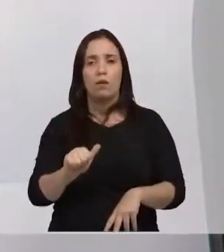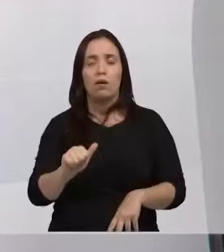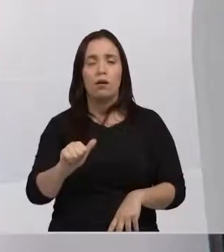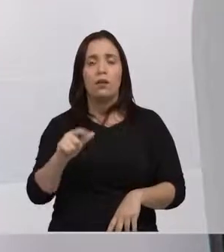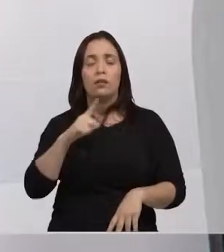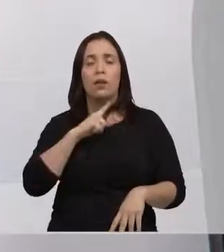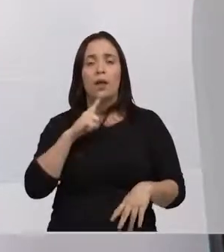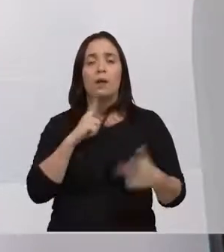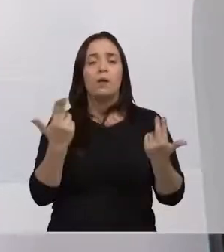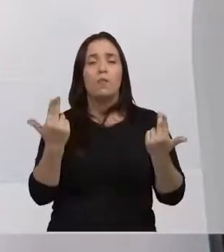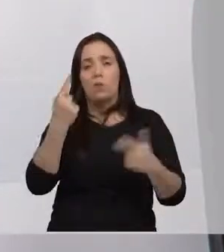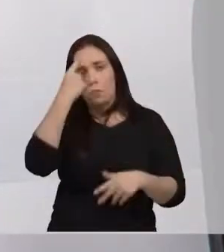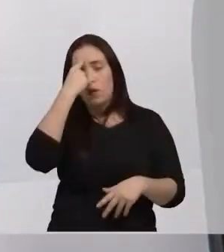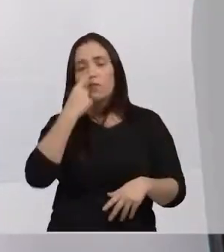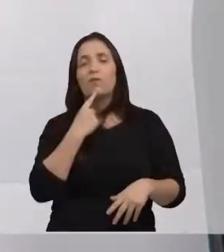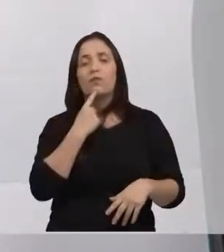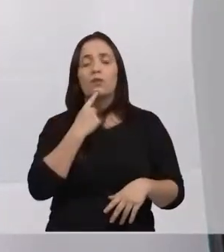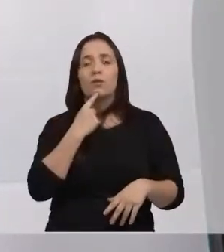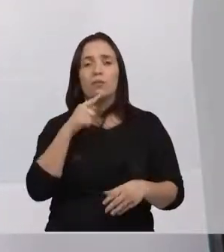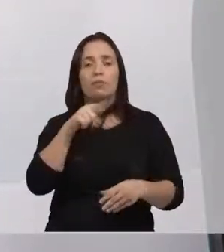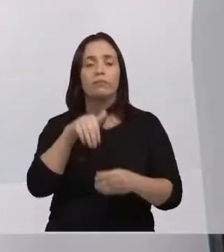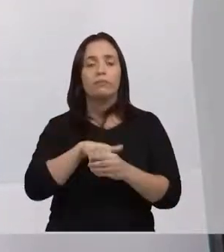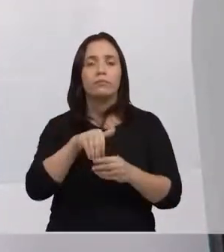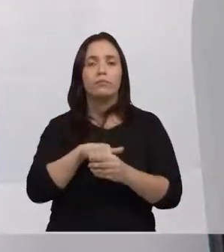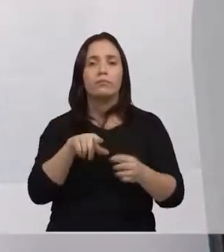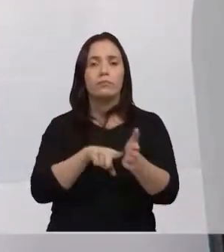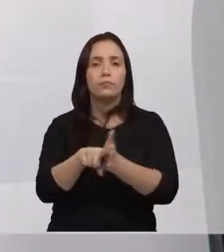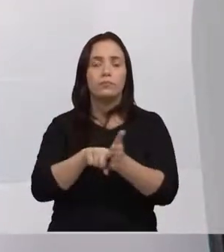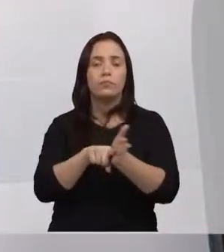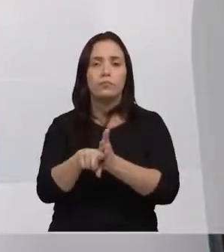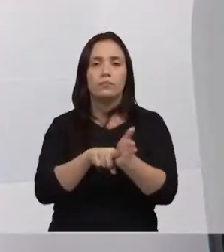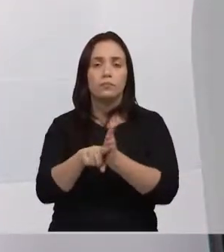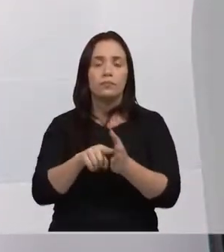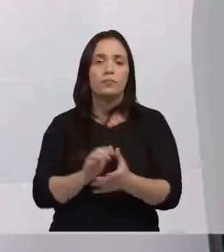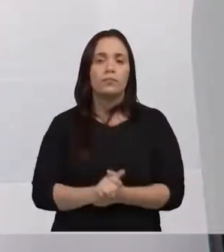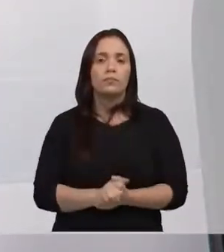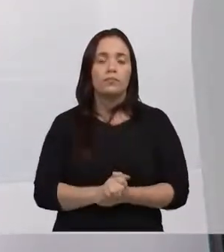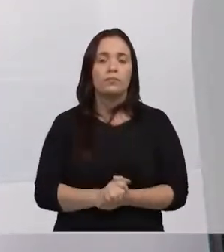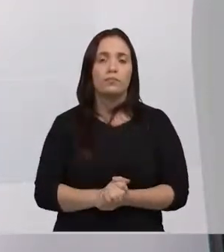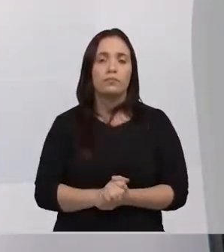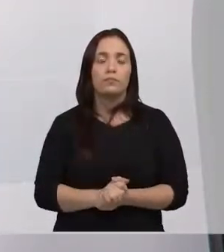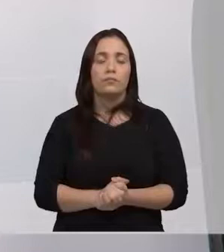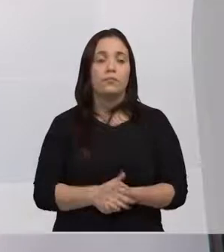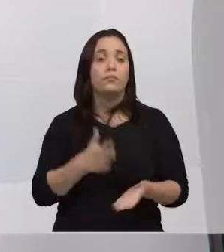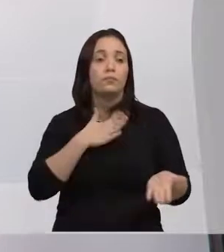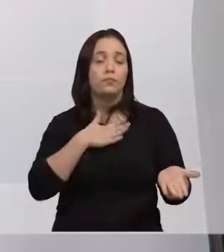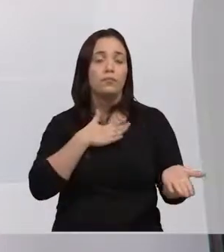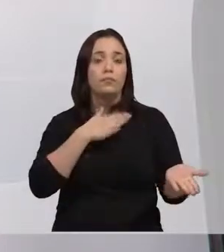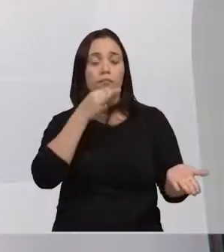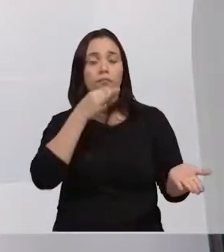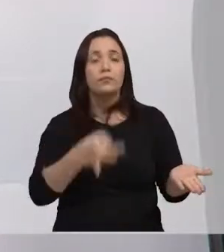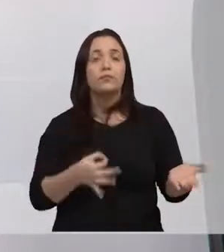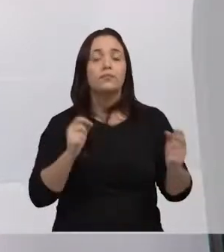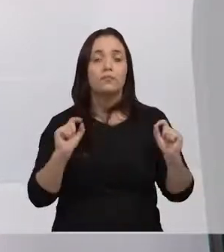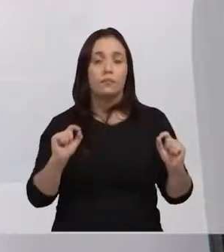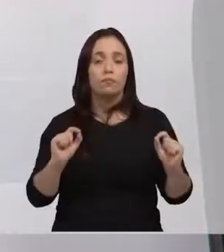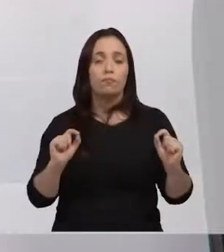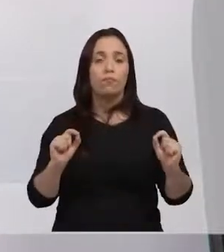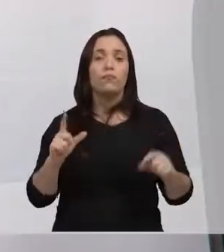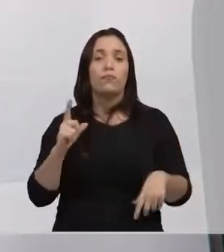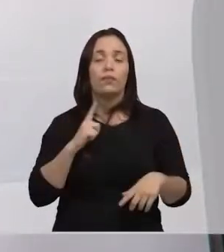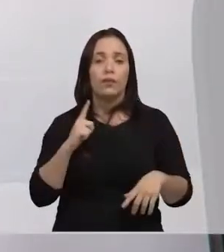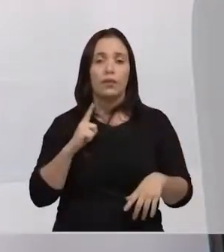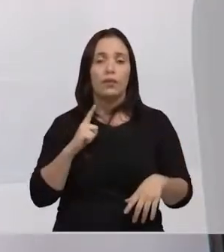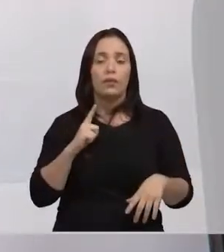perfil do eleitorado que ele tem nas pesquisas estimuladas. Então, o que eu vejo na minha avaliação? Cada vez